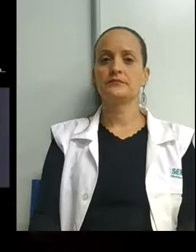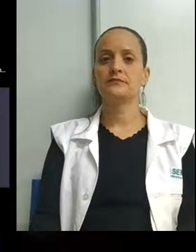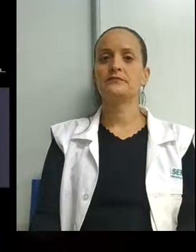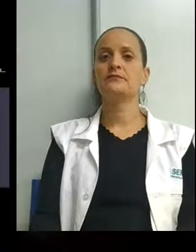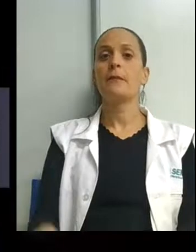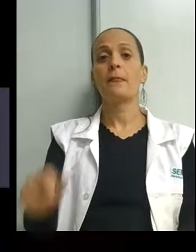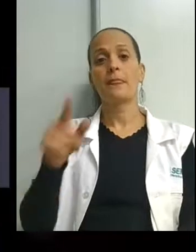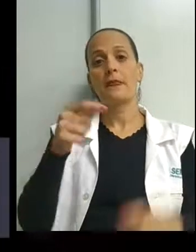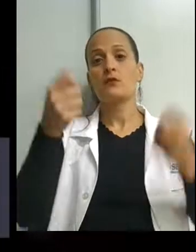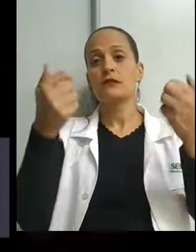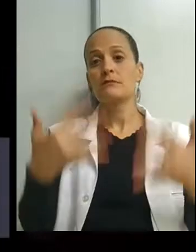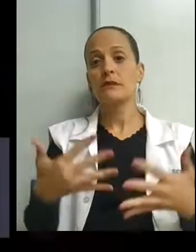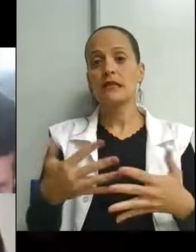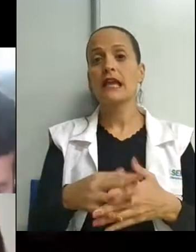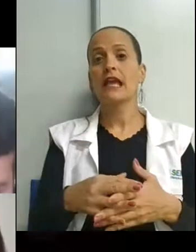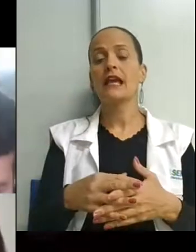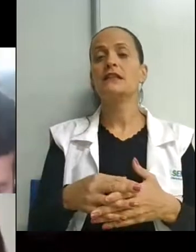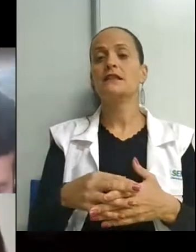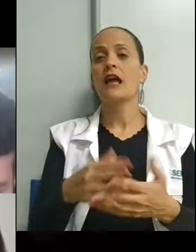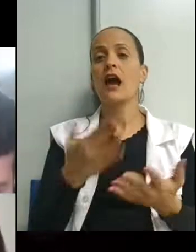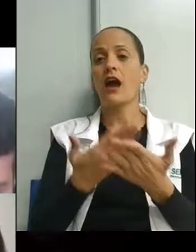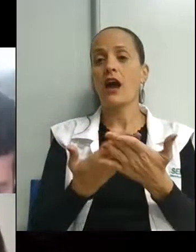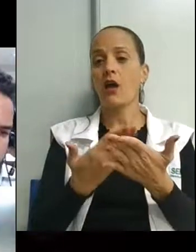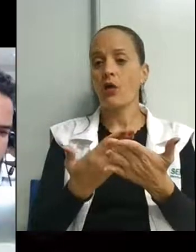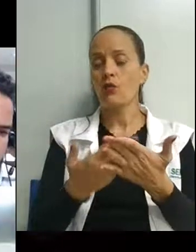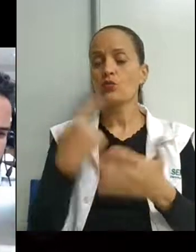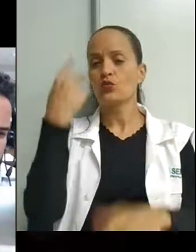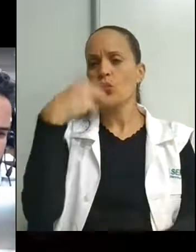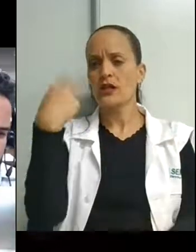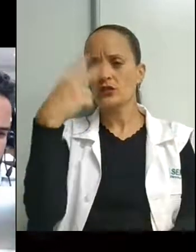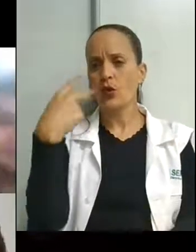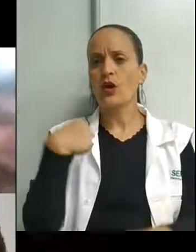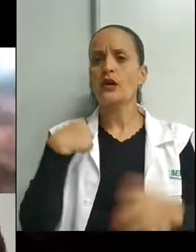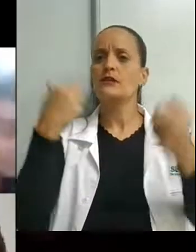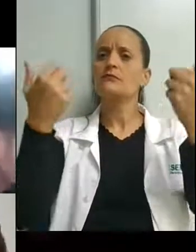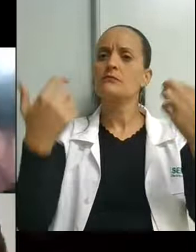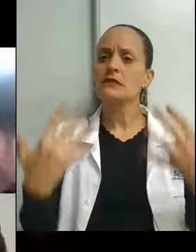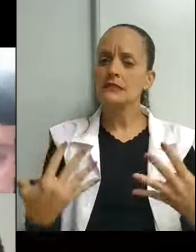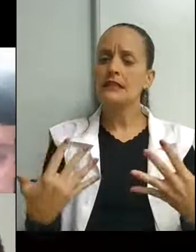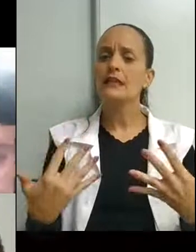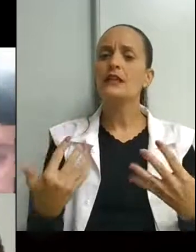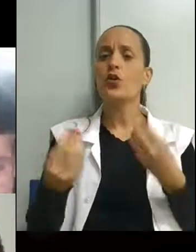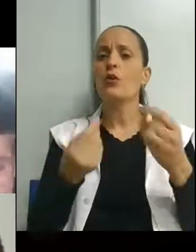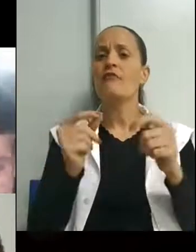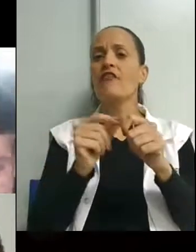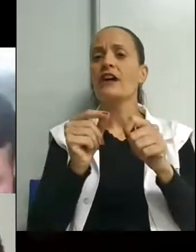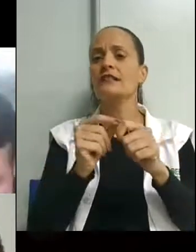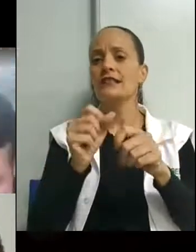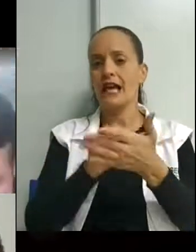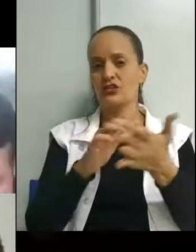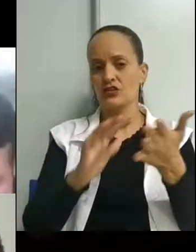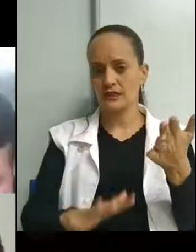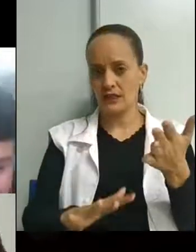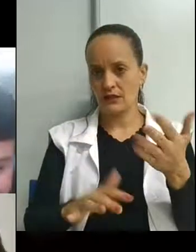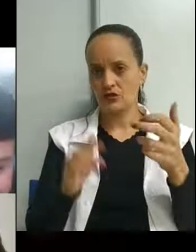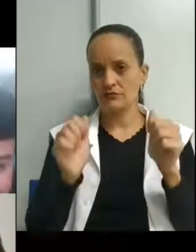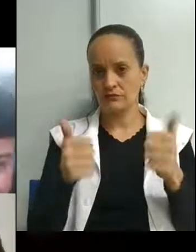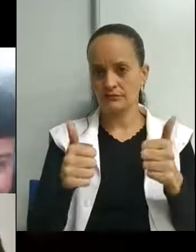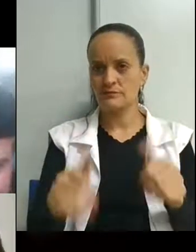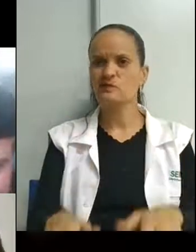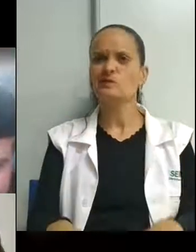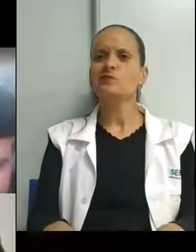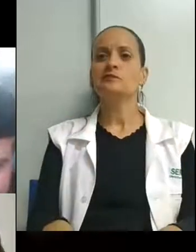2 horas, né? E a gente explicou aqui, ó, o passo a passo de como fazer a atividade, ó, né?